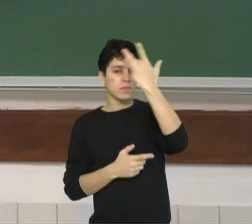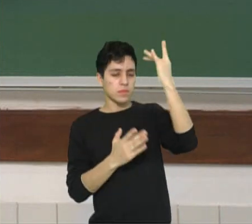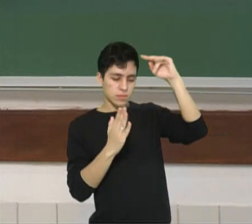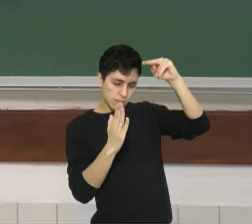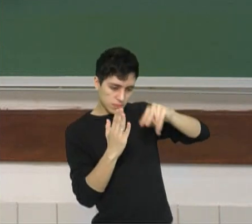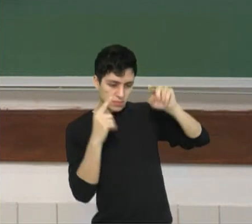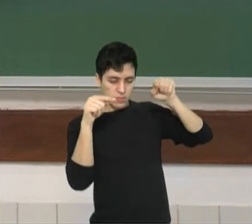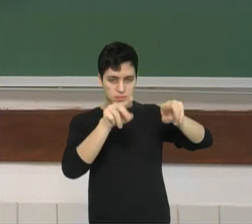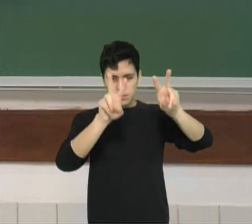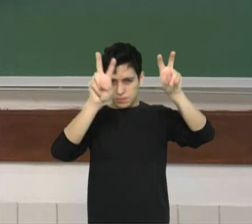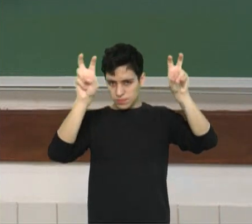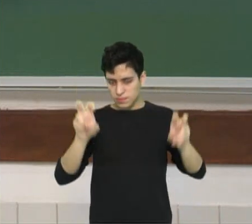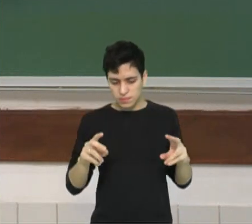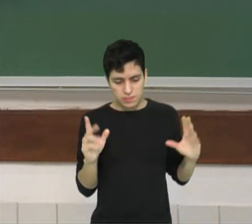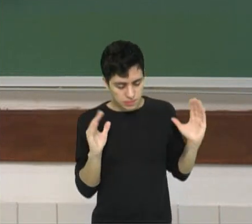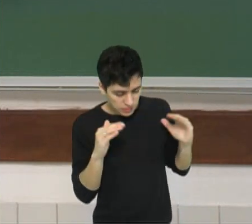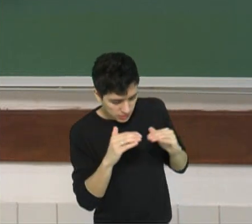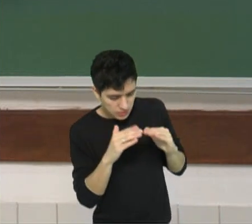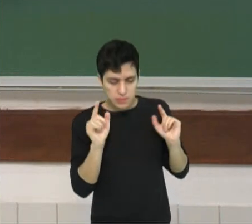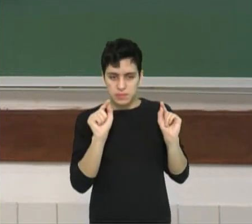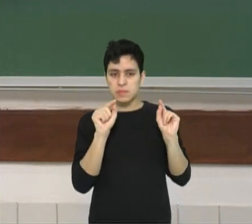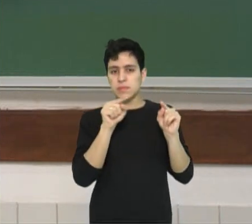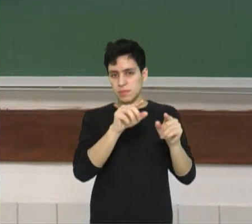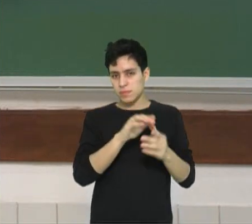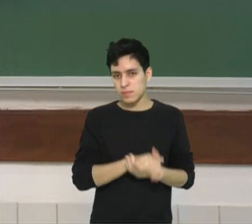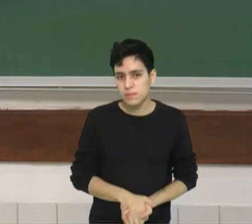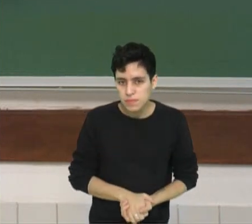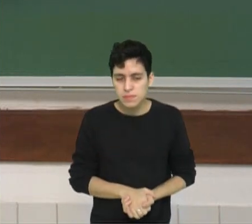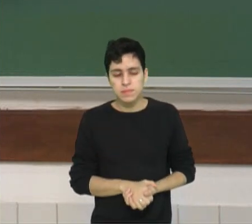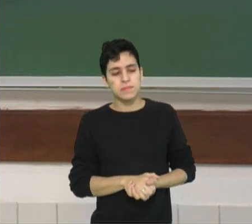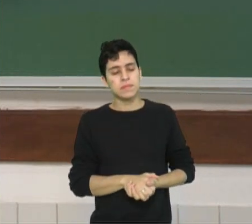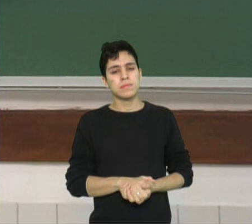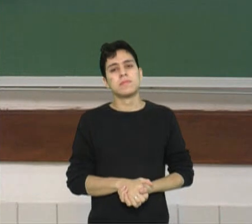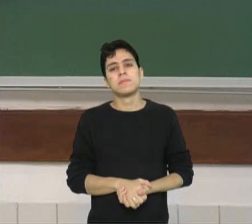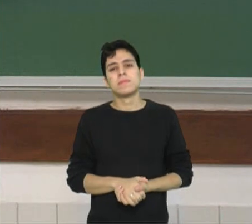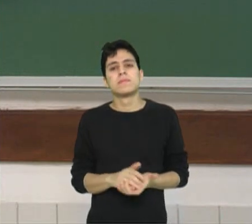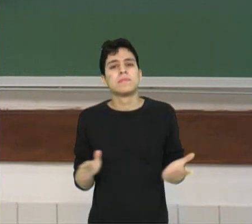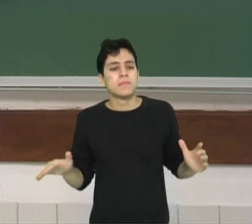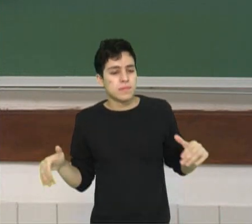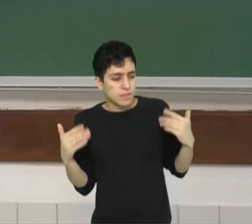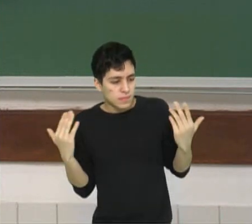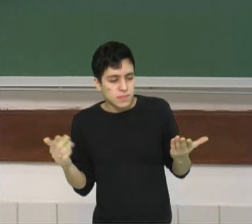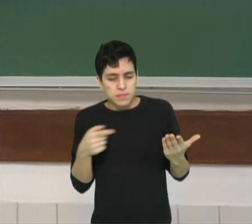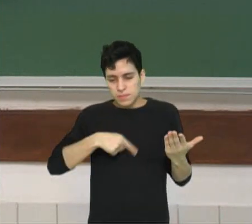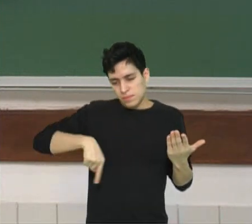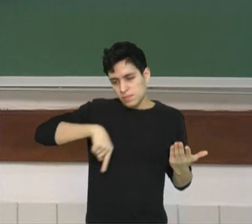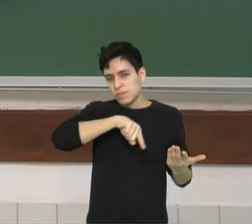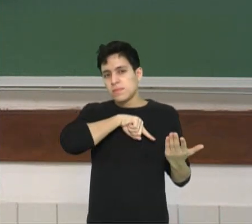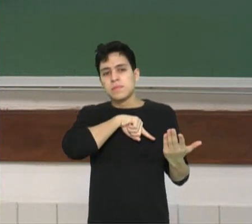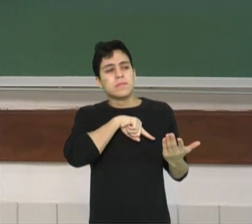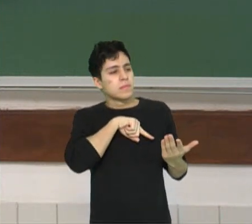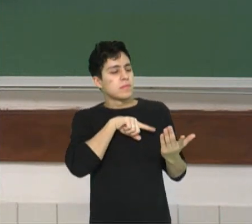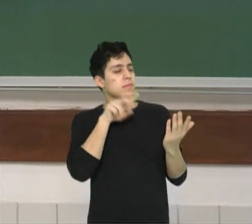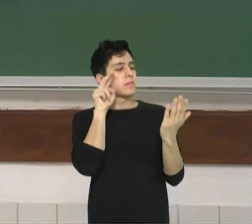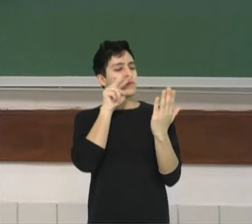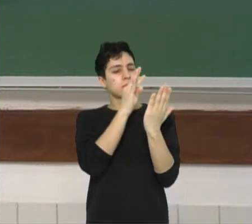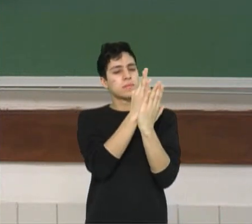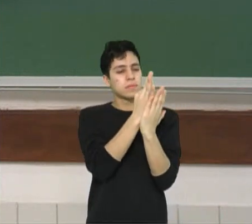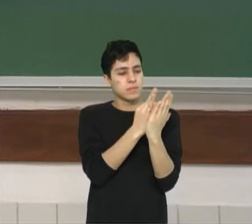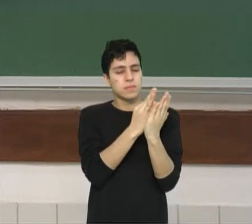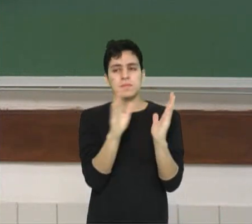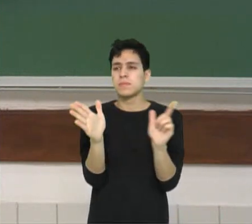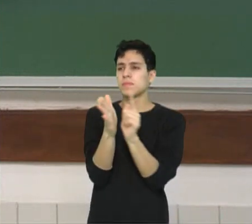para que você possa exercitar o conteúdo das aulas e também ser avaliado sobre esses conteúdos. Continue. Agora vamos